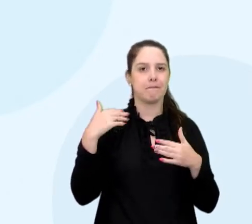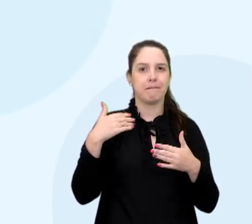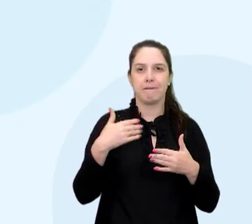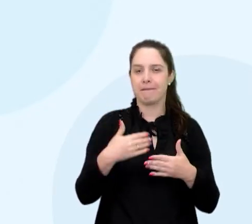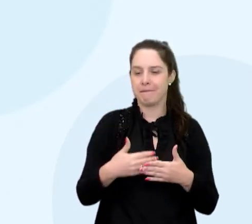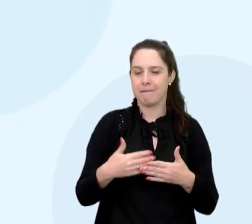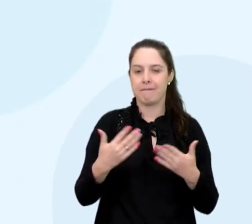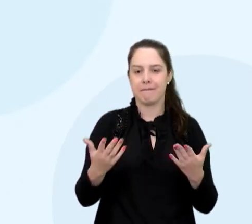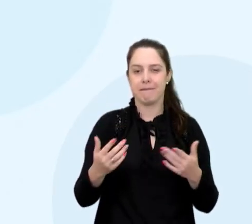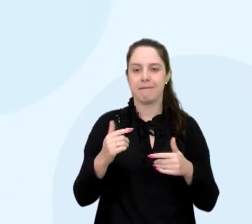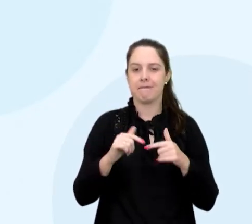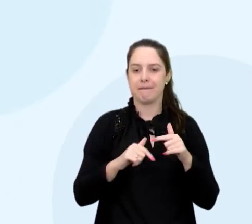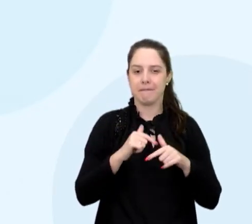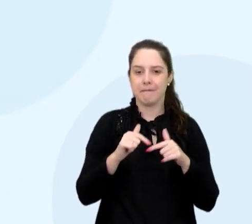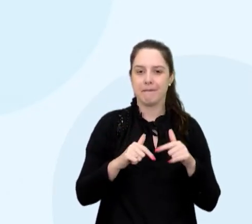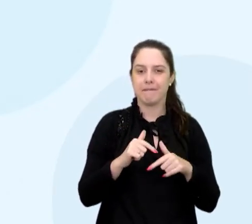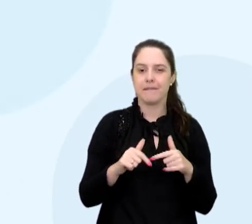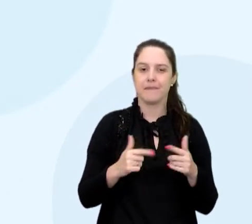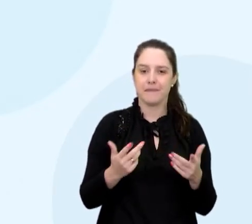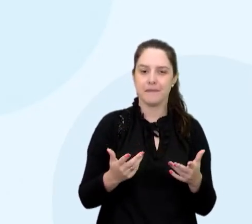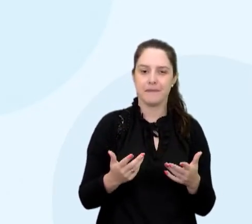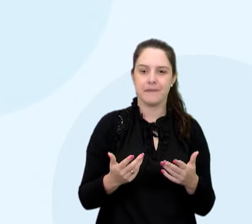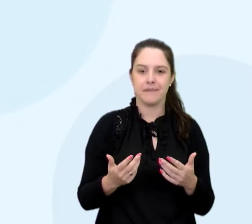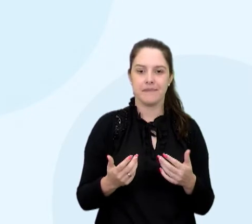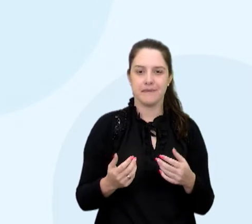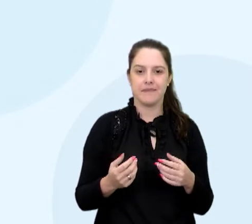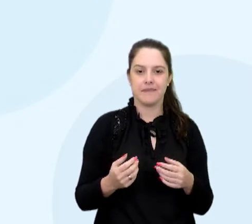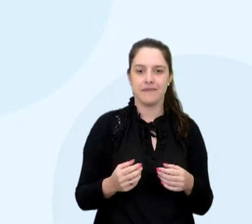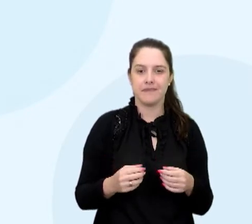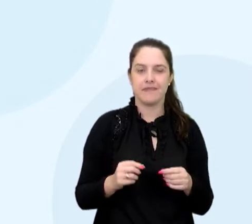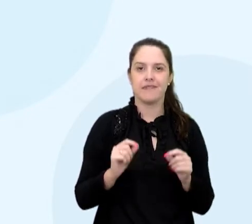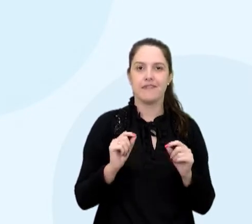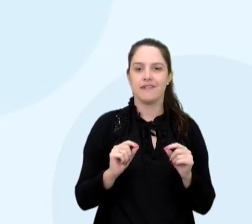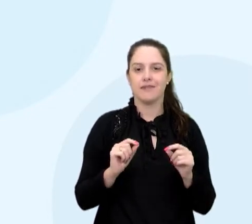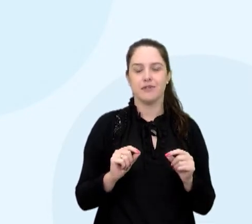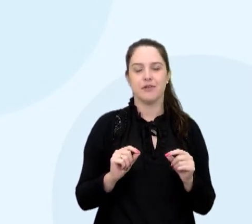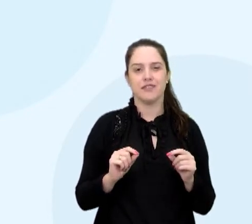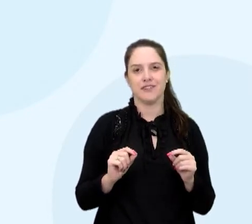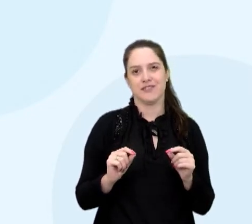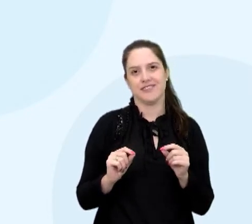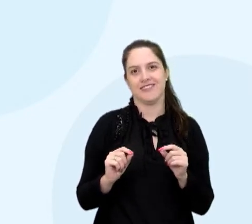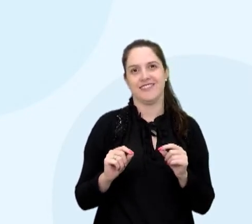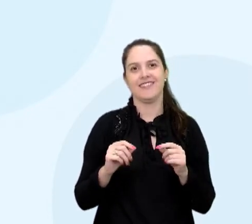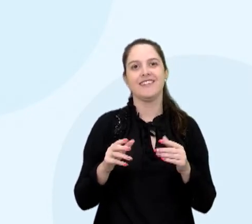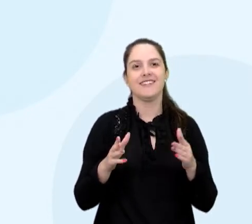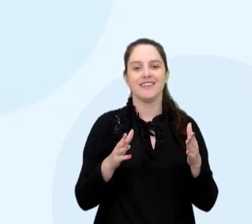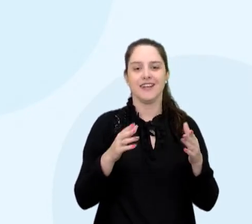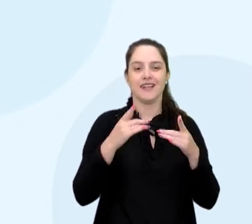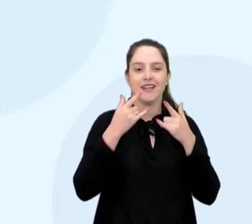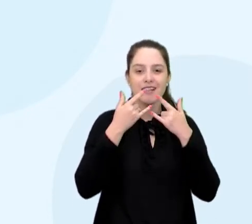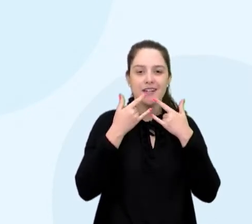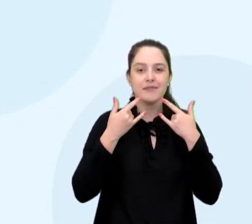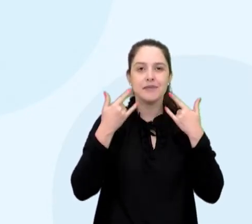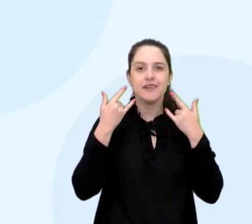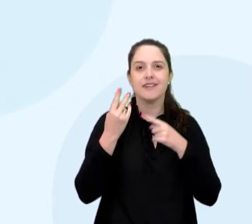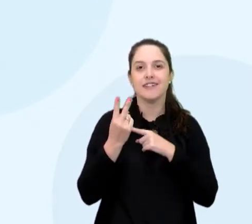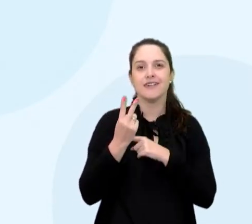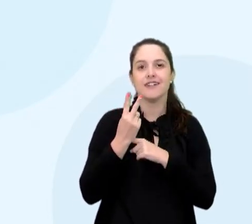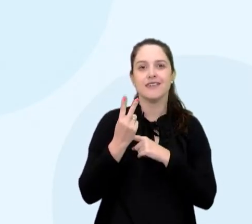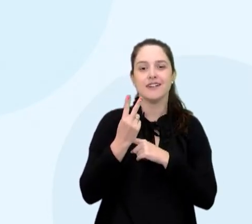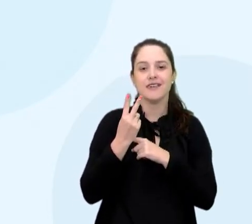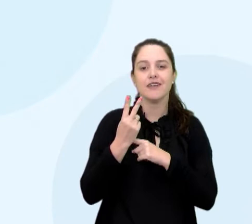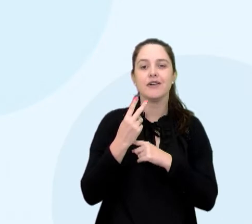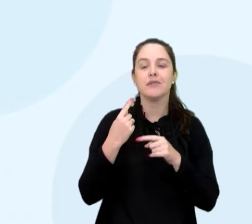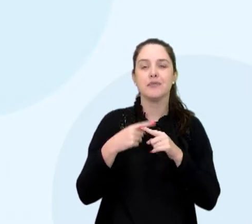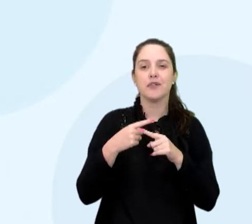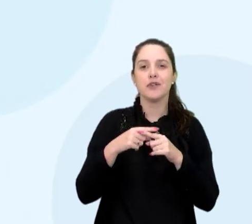pessoa tá ali trabalhando, é uma cientista, uma professora, uma cientista, no caso, eu acho que é. E ela tá com a máscara para se proteger, porque o próprio computador